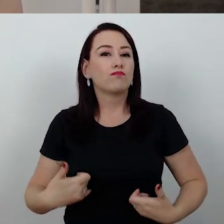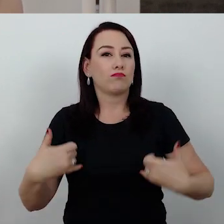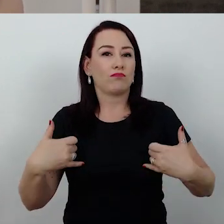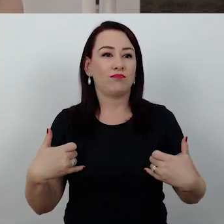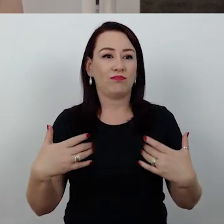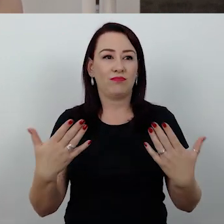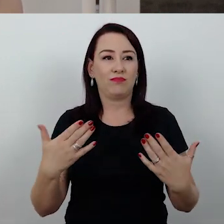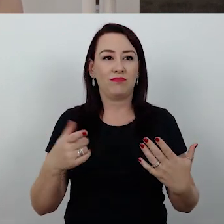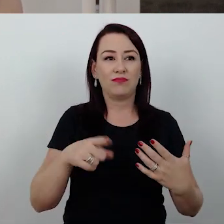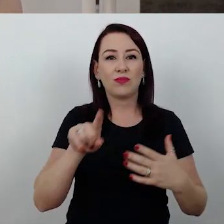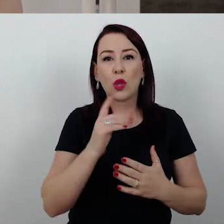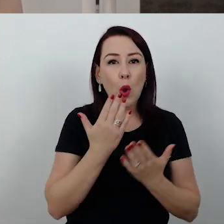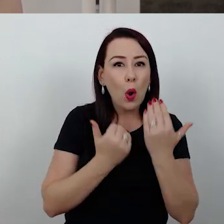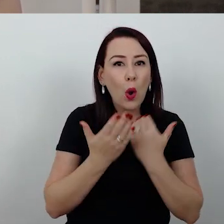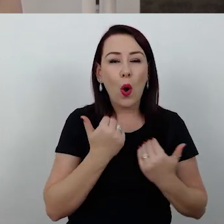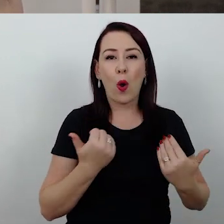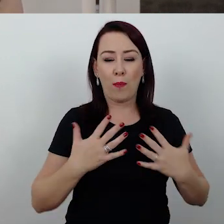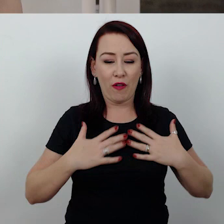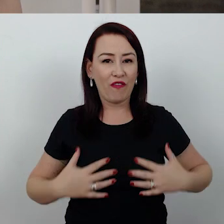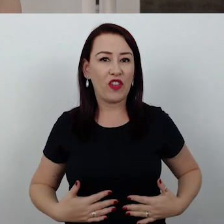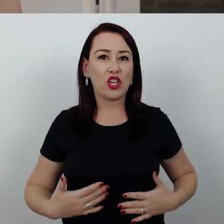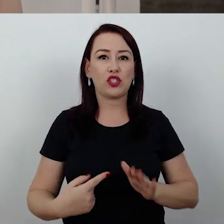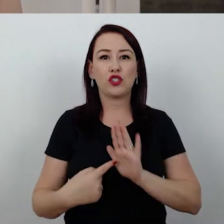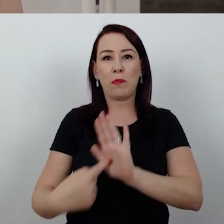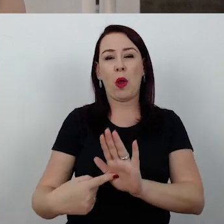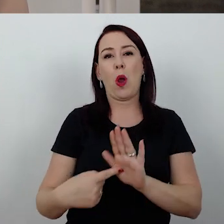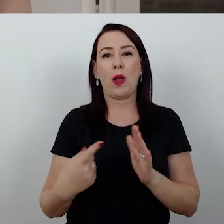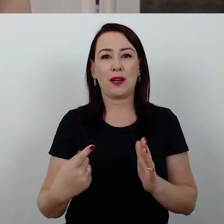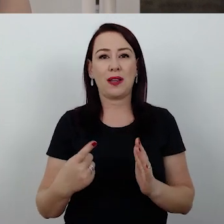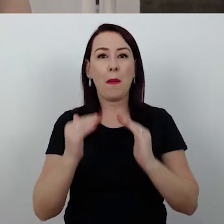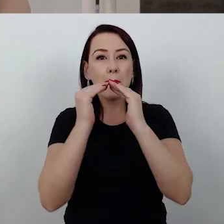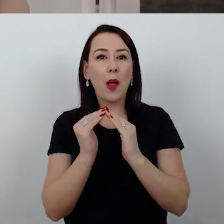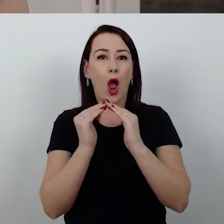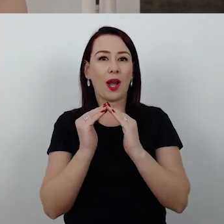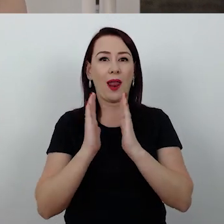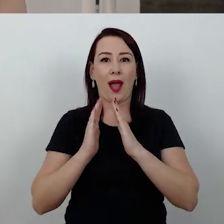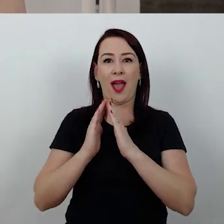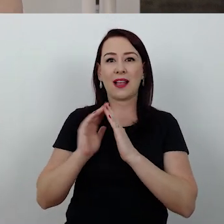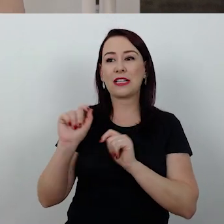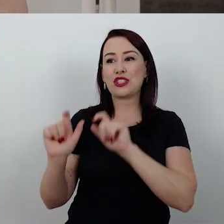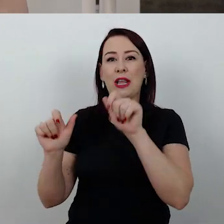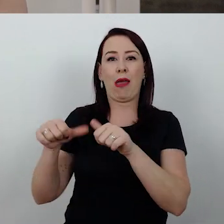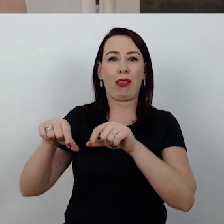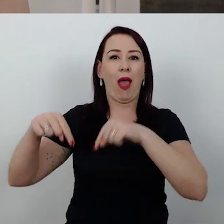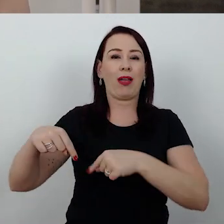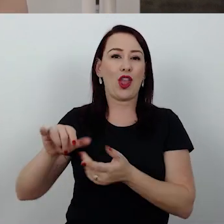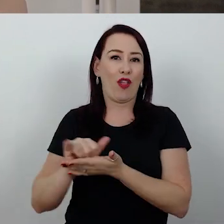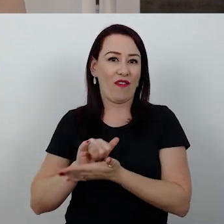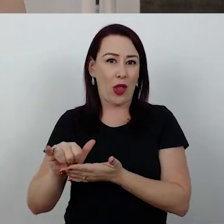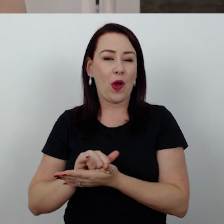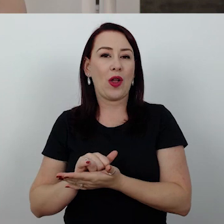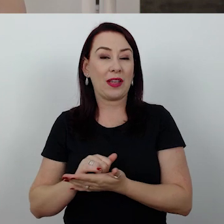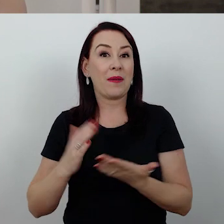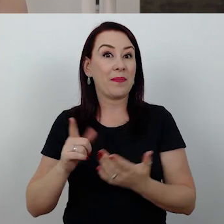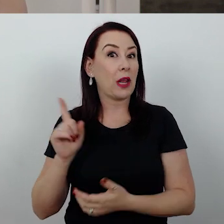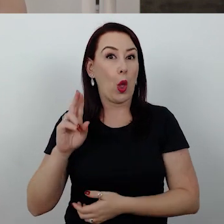veste, coma o que o nova-iorquino come e more nas casas que o nova-iorquino mora. Então, assim, eu nunca tinha ido a